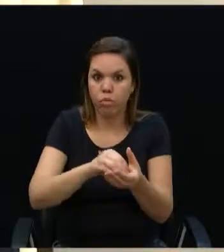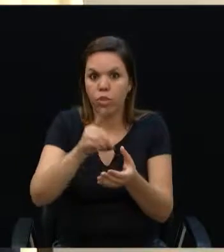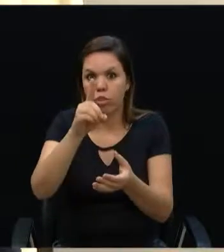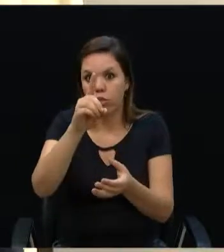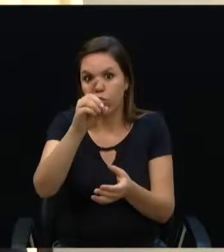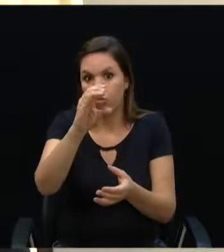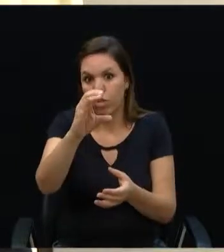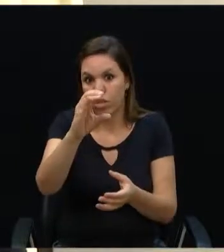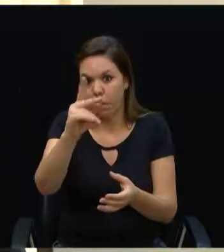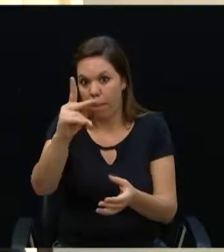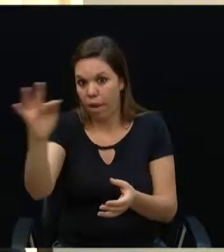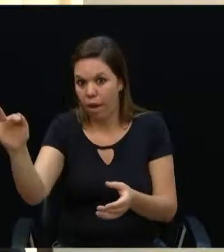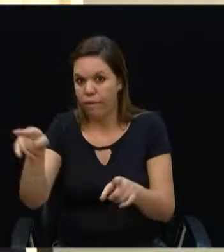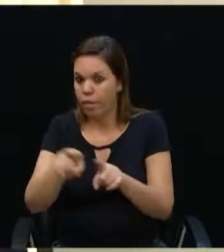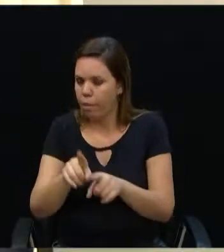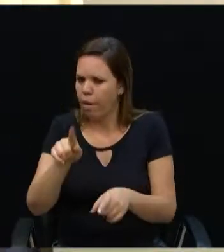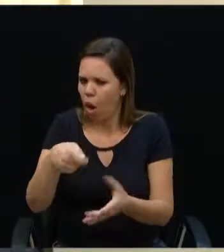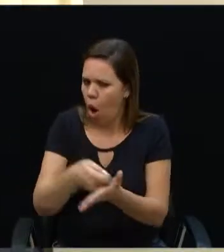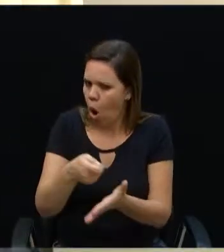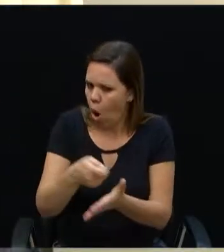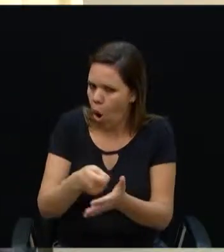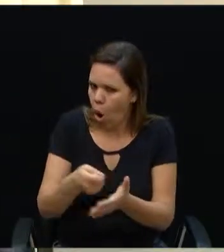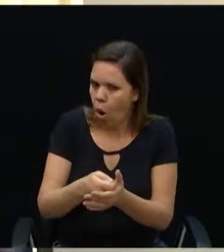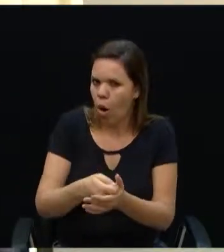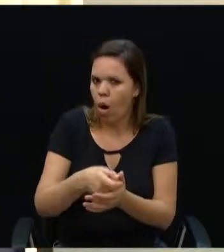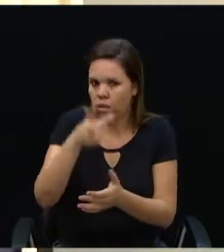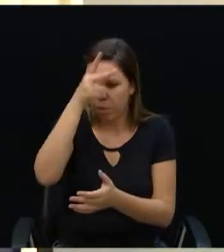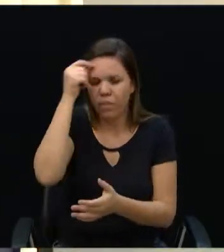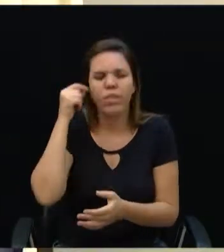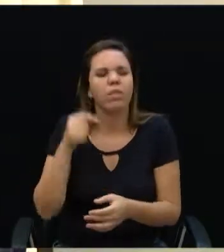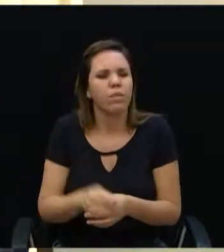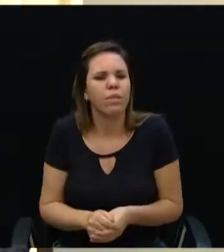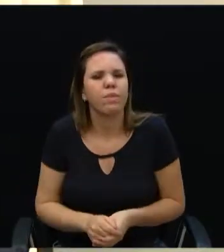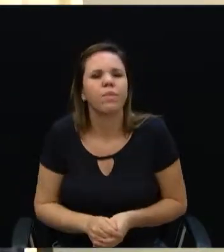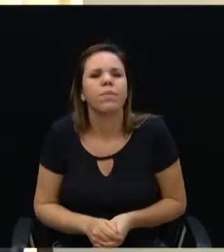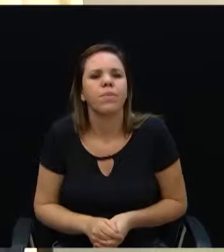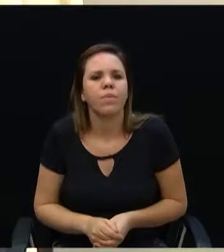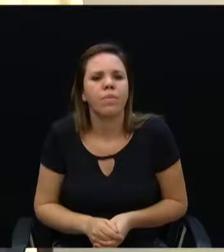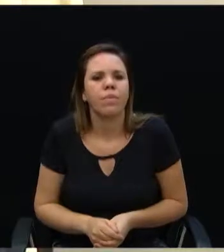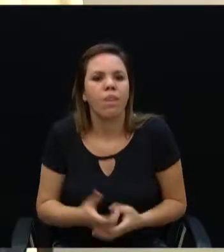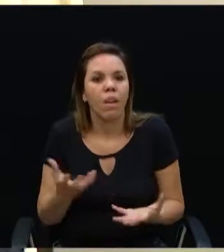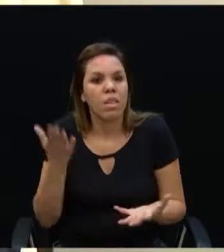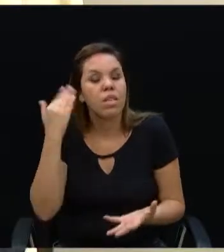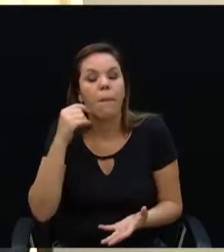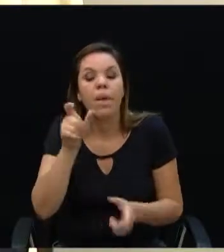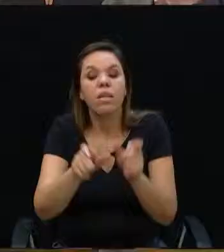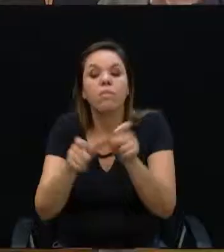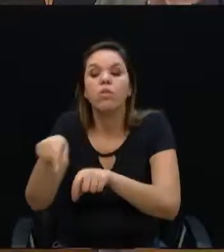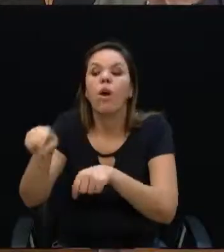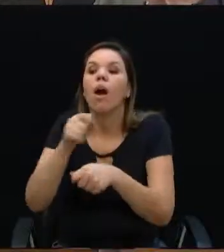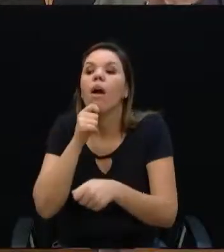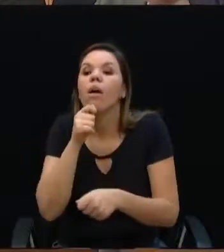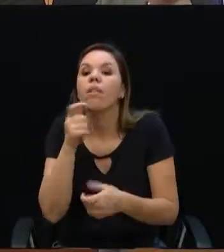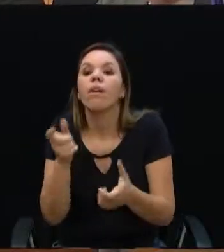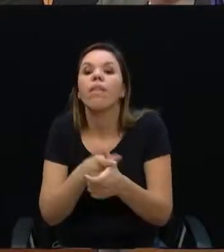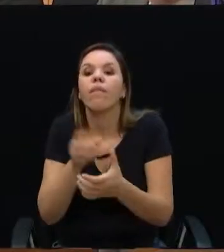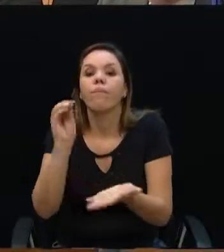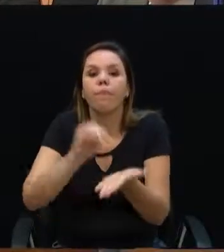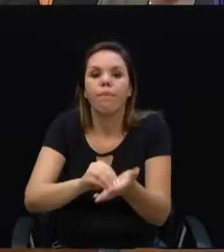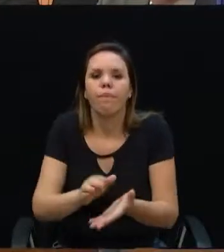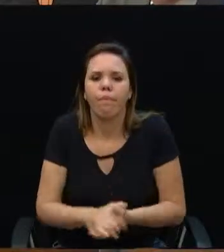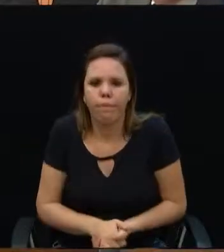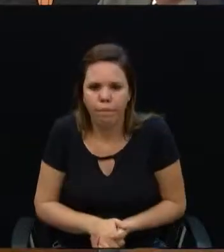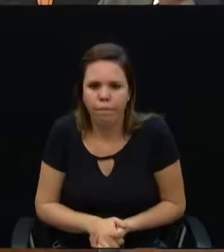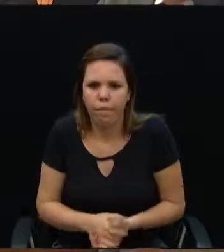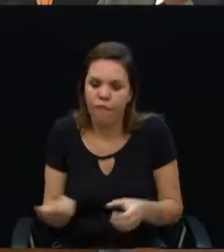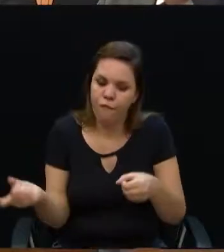na justiça essas dívidas. É uma obrigação da prefeitura, aliás, cobrar os devedores. O PL precisa ainda voltar